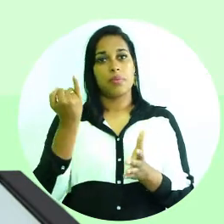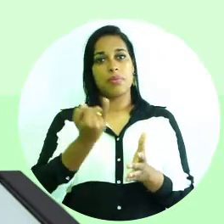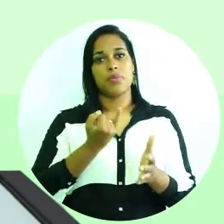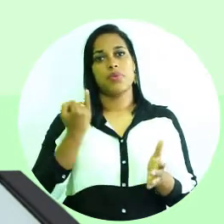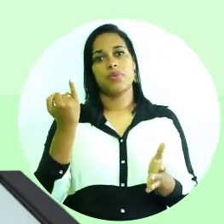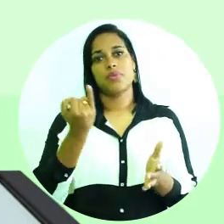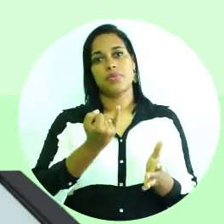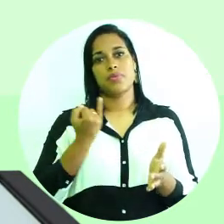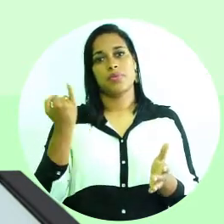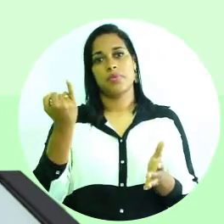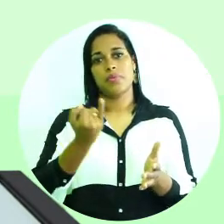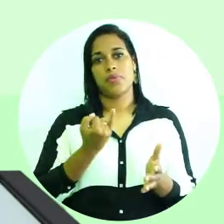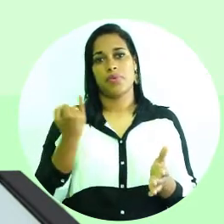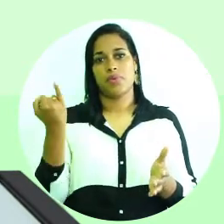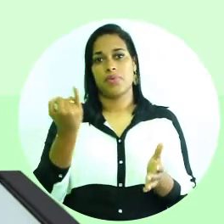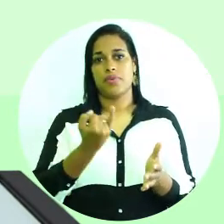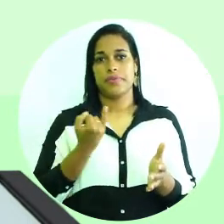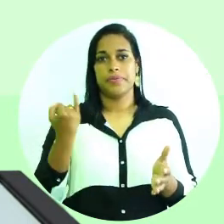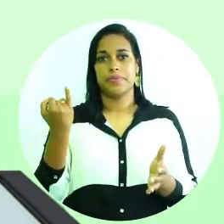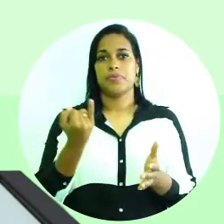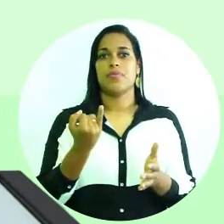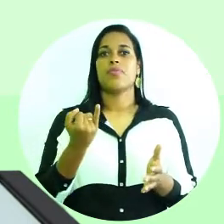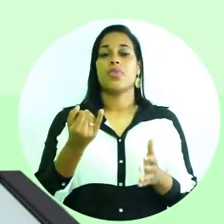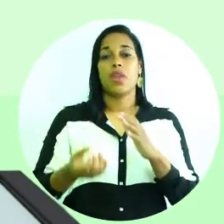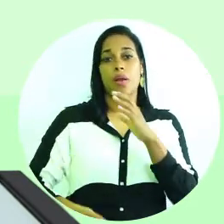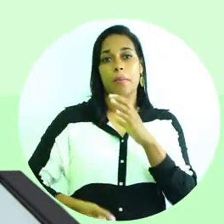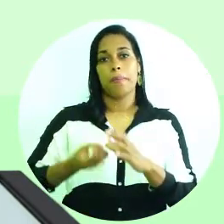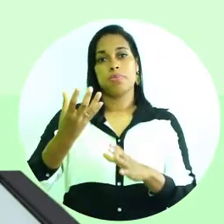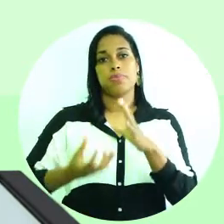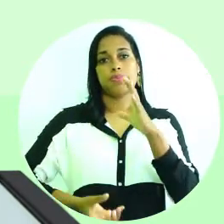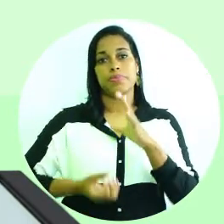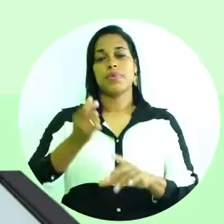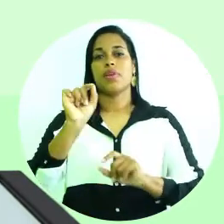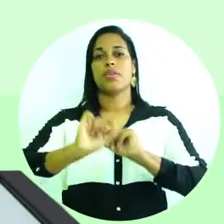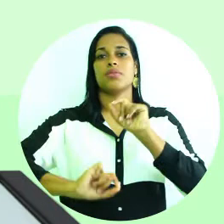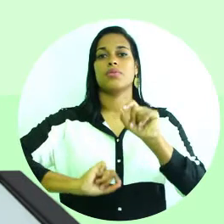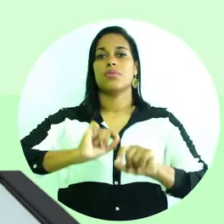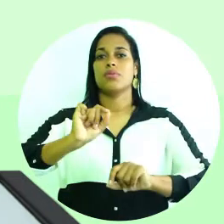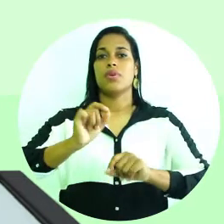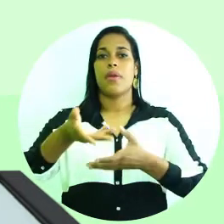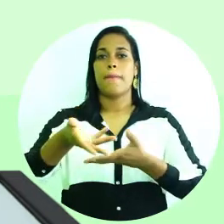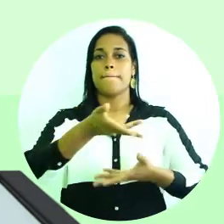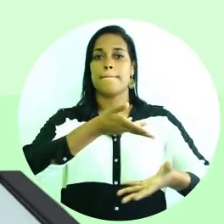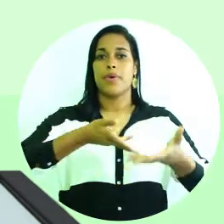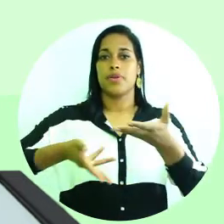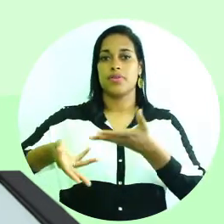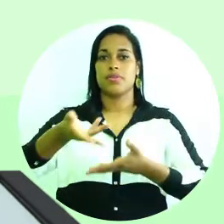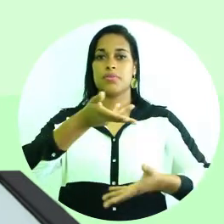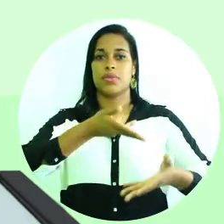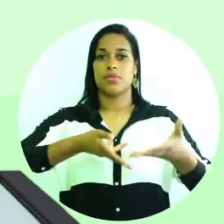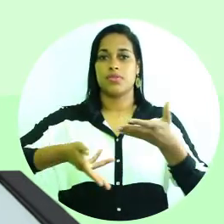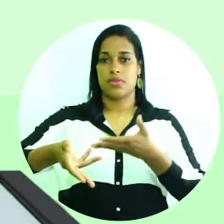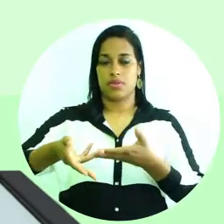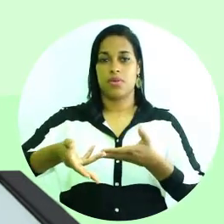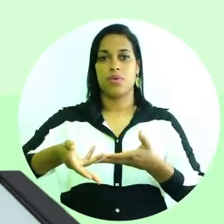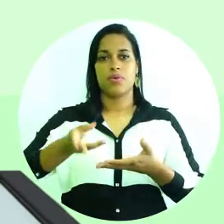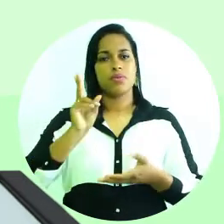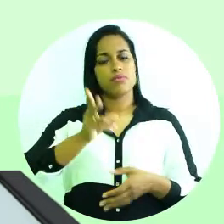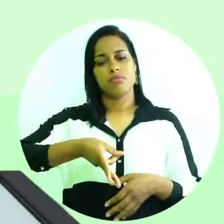é de fundamental importância que sejam criados mecanismos de